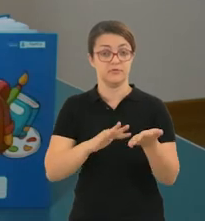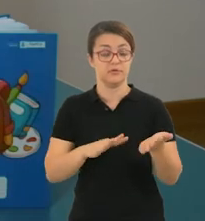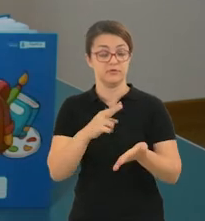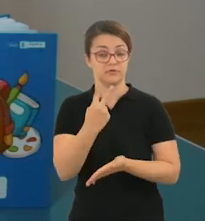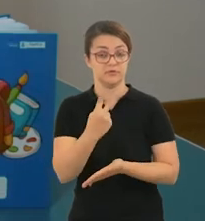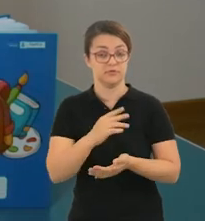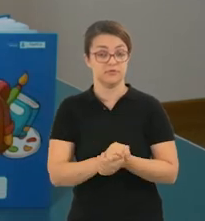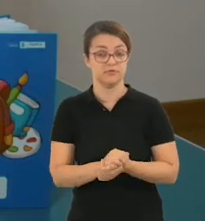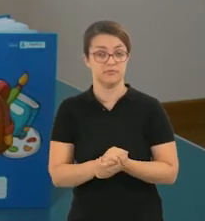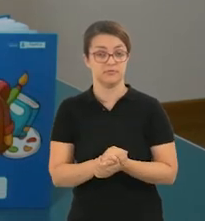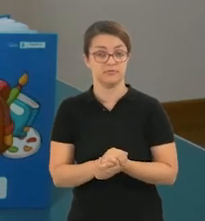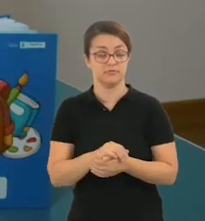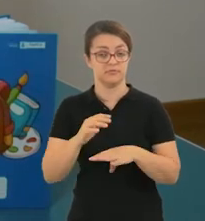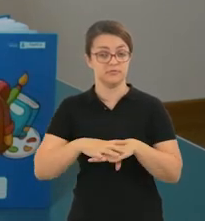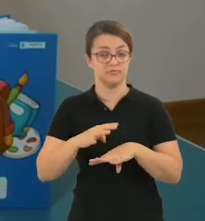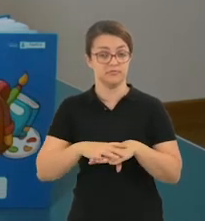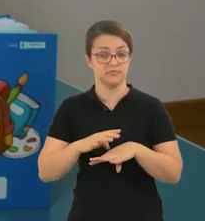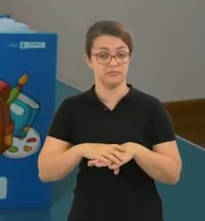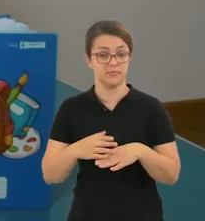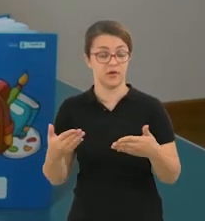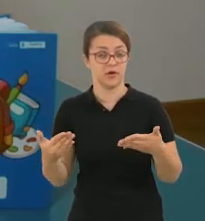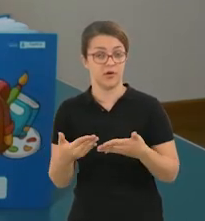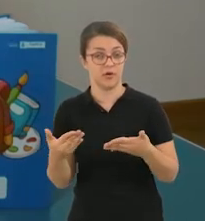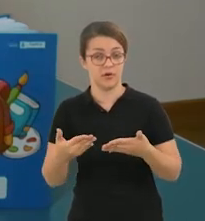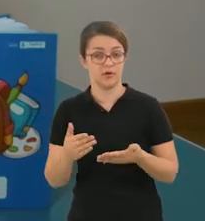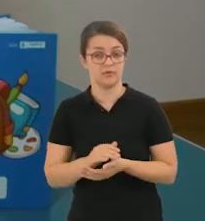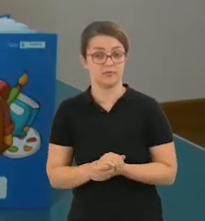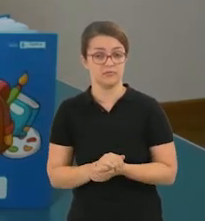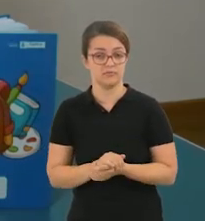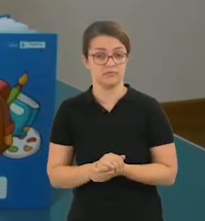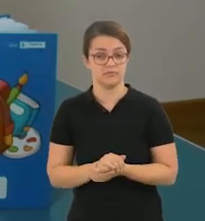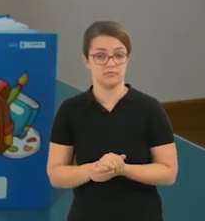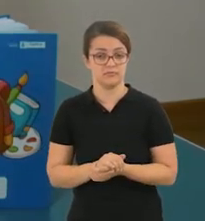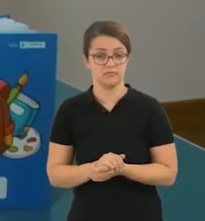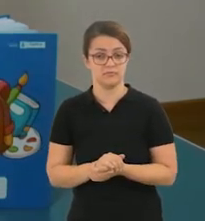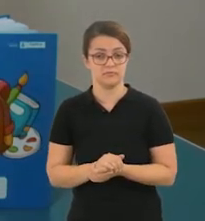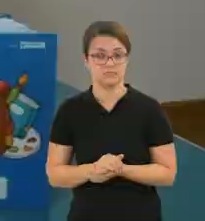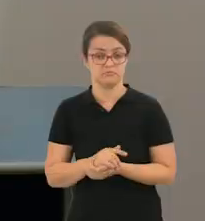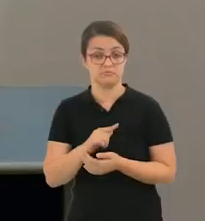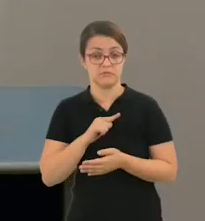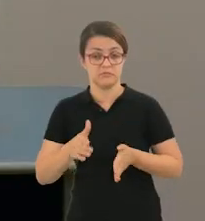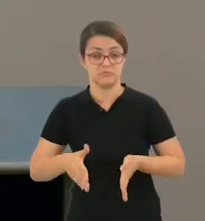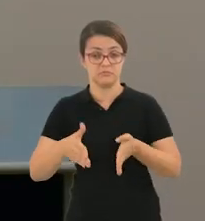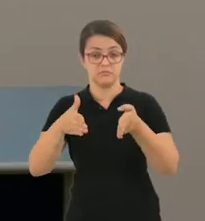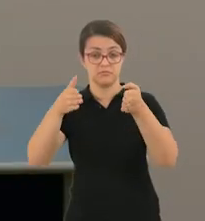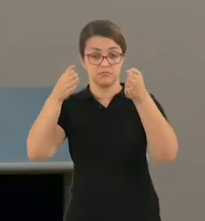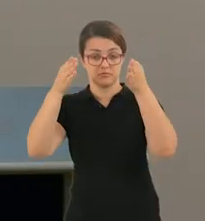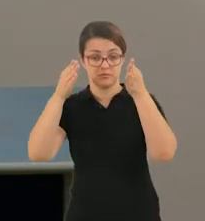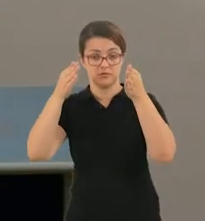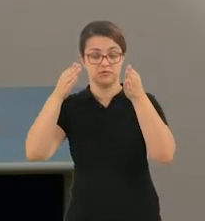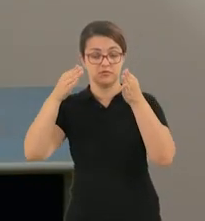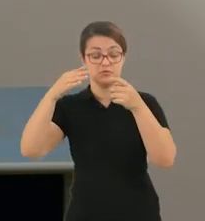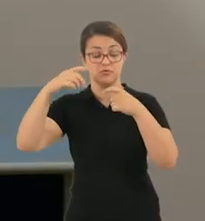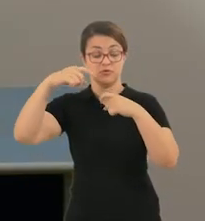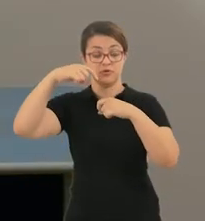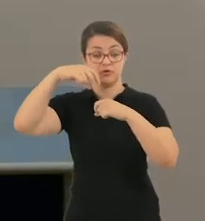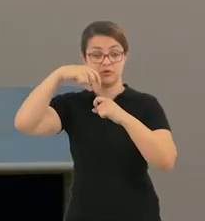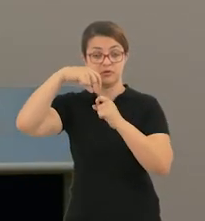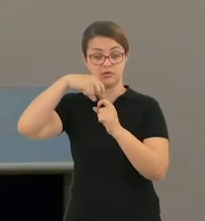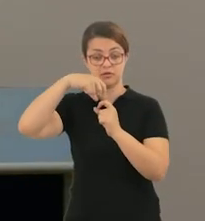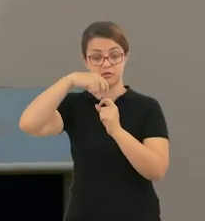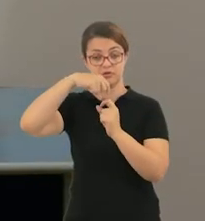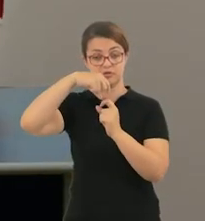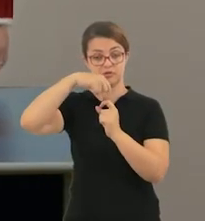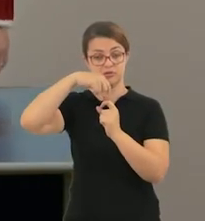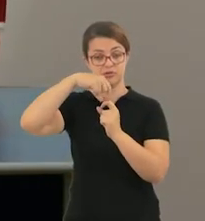Na atividade 2, em matemática, agora nós temos um prédio instalado com cadeados. exemplo, você vai ter que